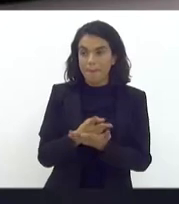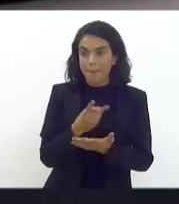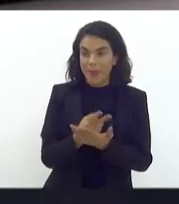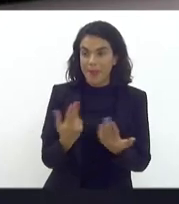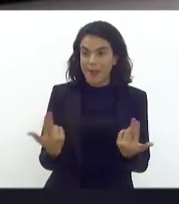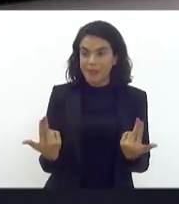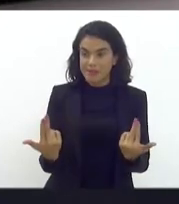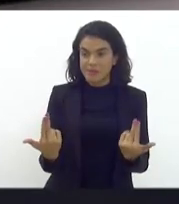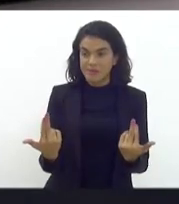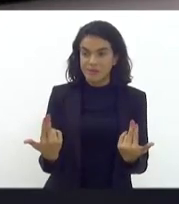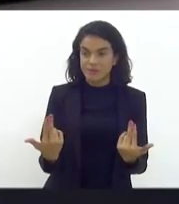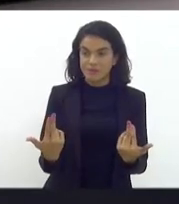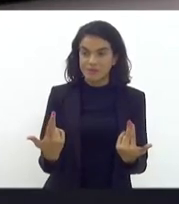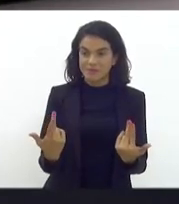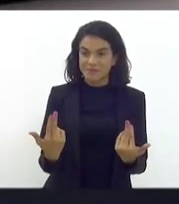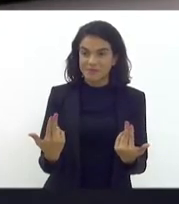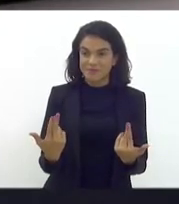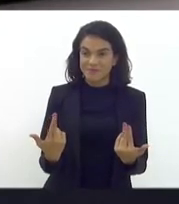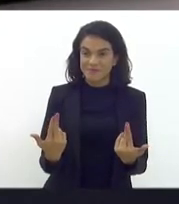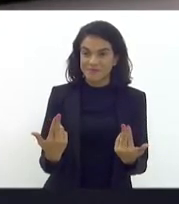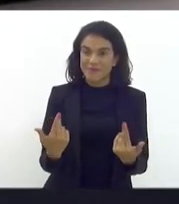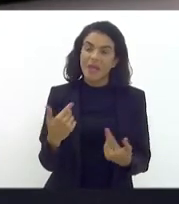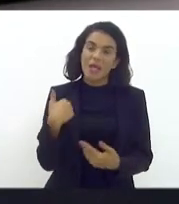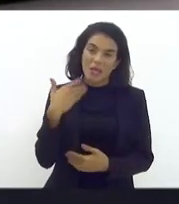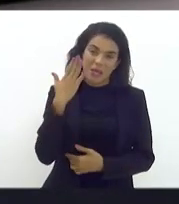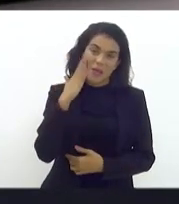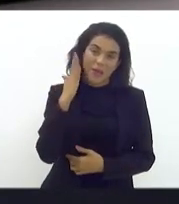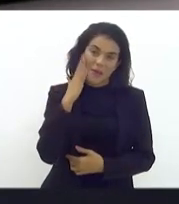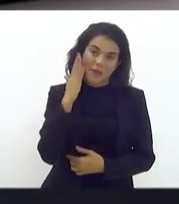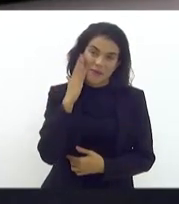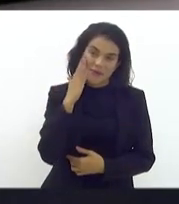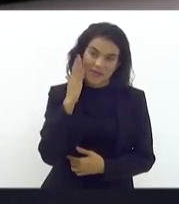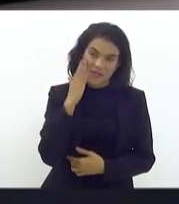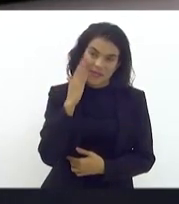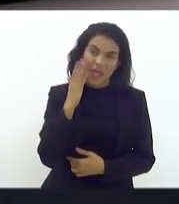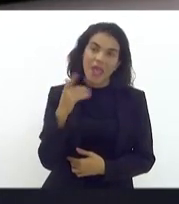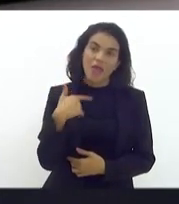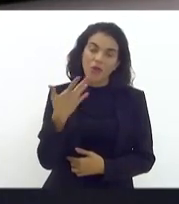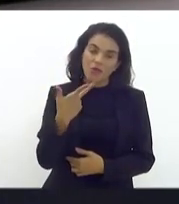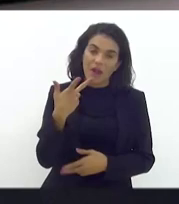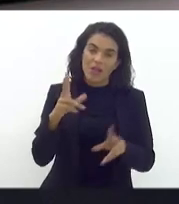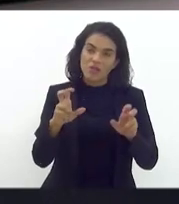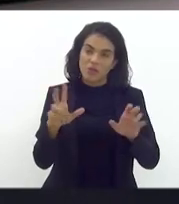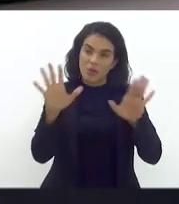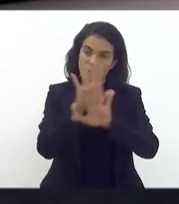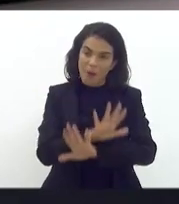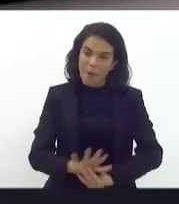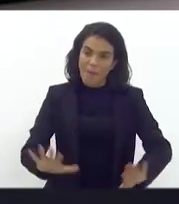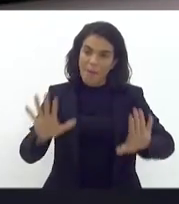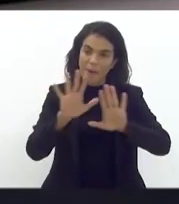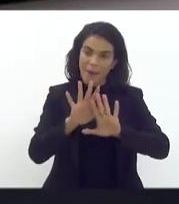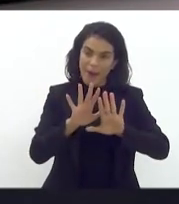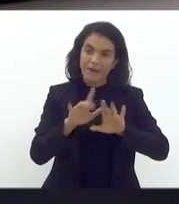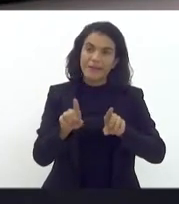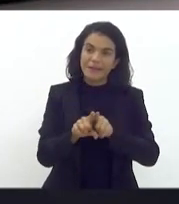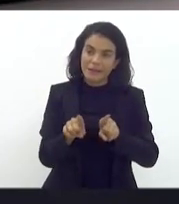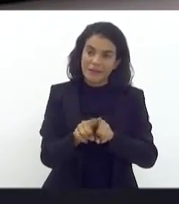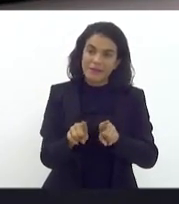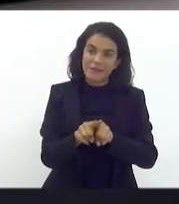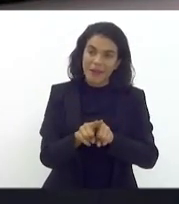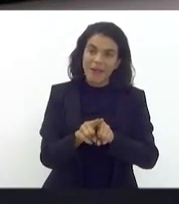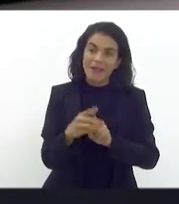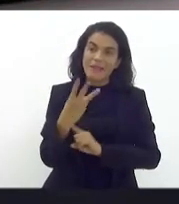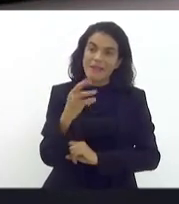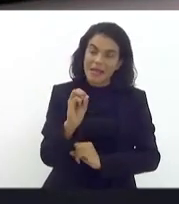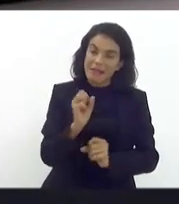eu tô tentando gente eu sei que eu tô tratando de uma maneira superficial temas muito caros e que me são muito que